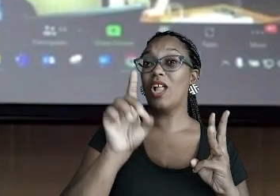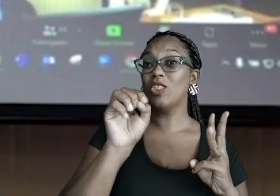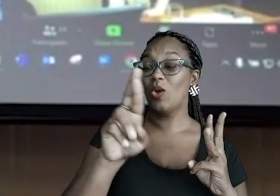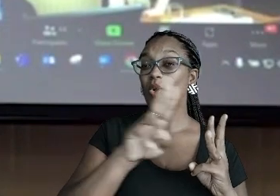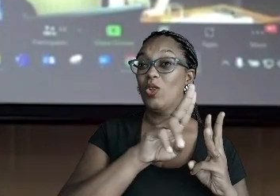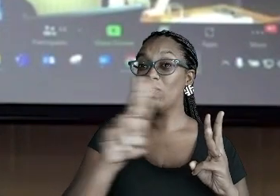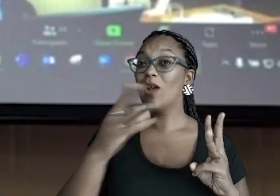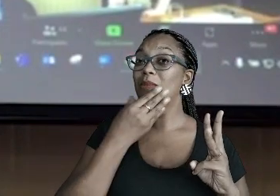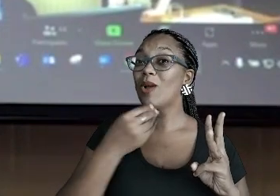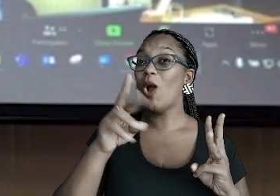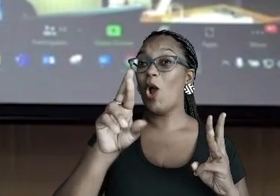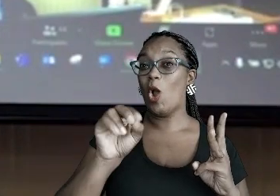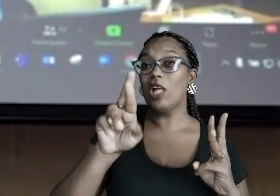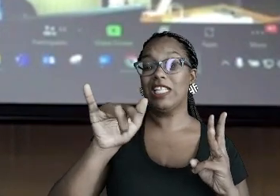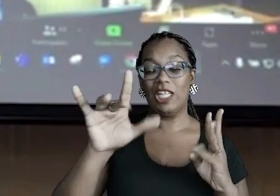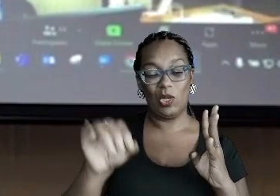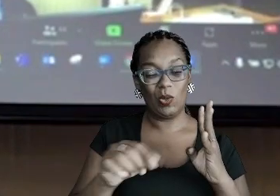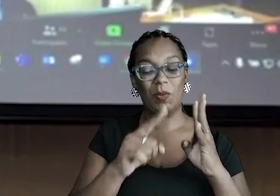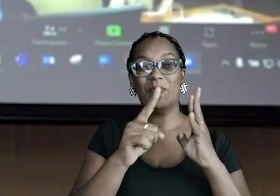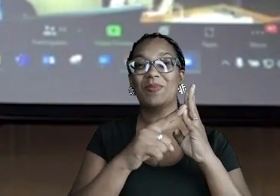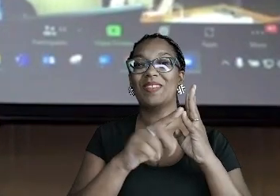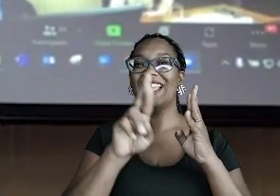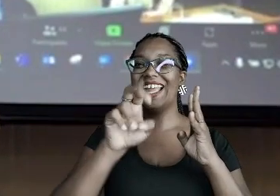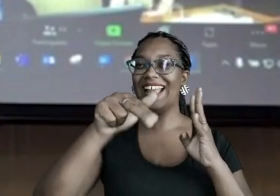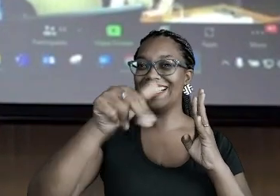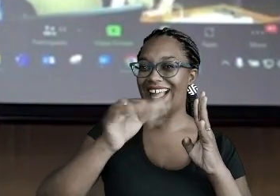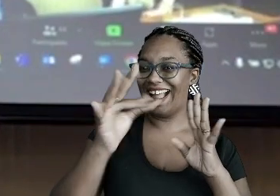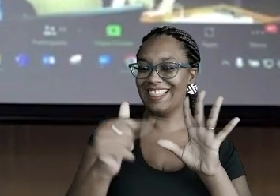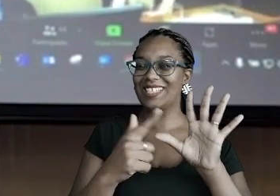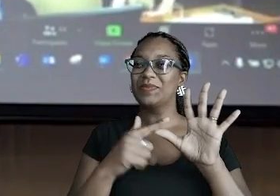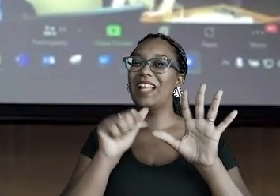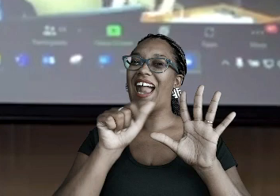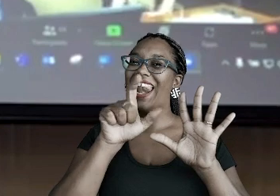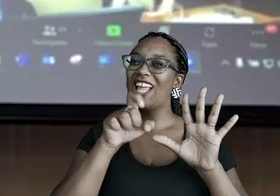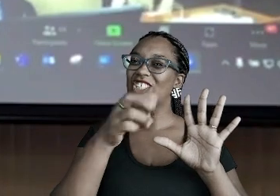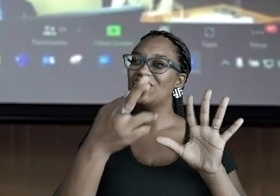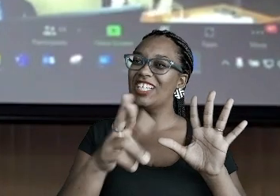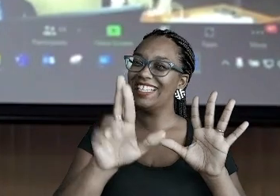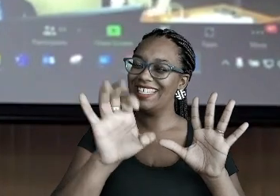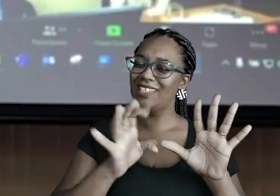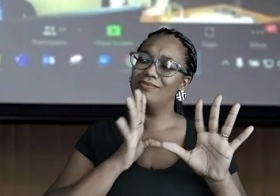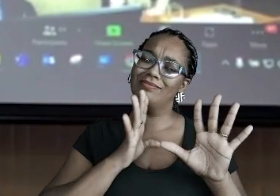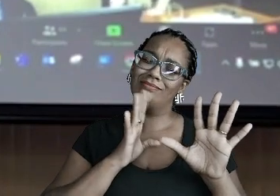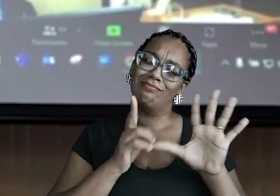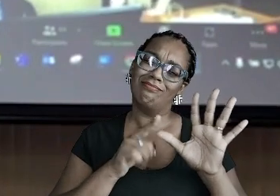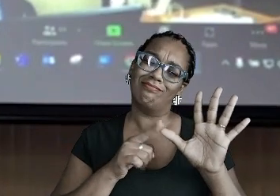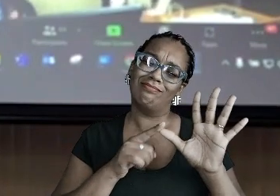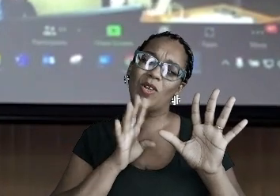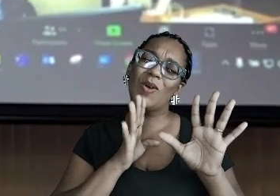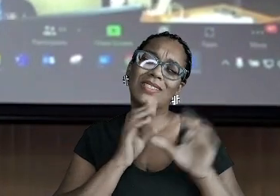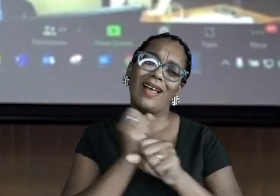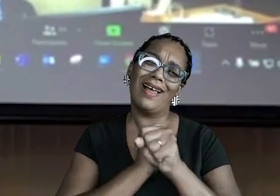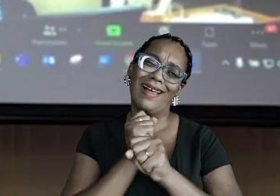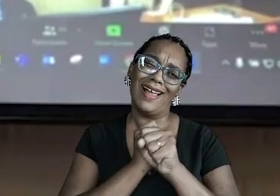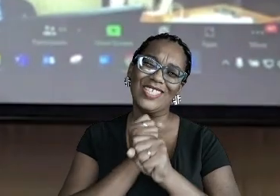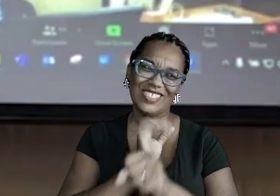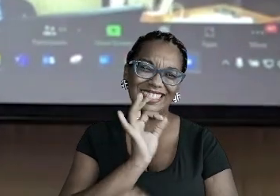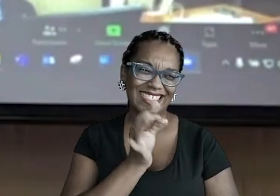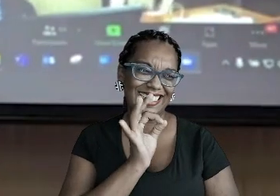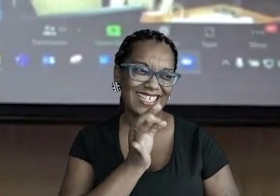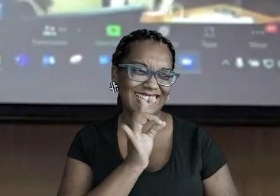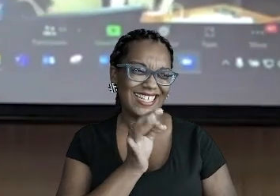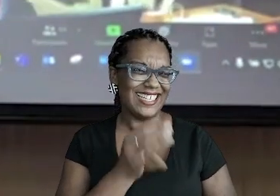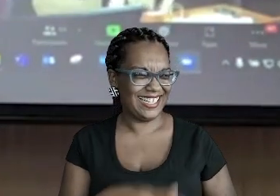grandes desembargadora Renata também do Alexandre que é uma pessoa que eu conheço a muitos anos né